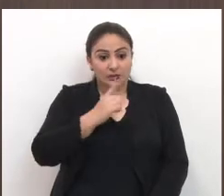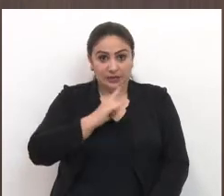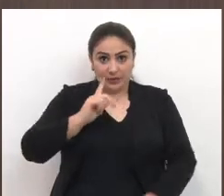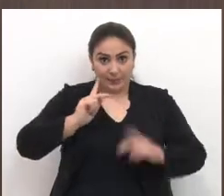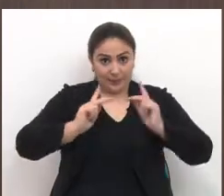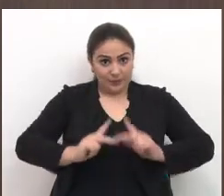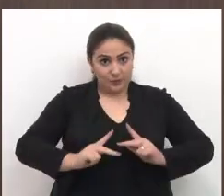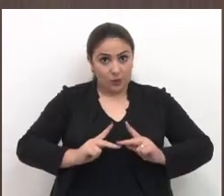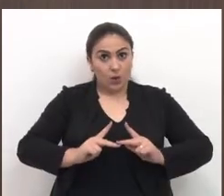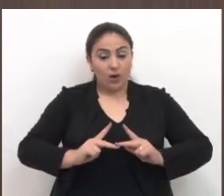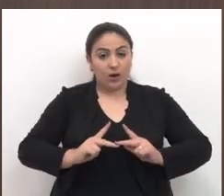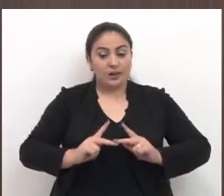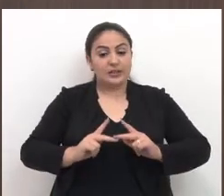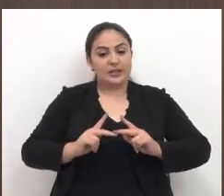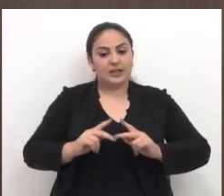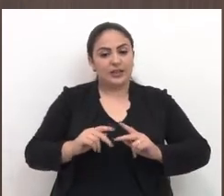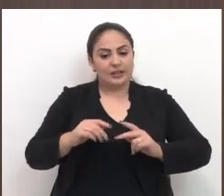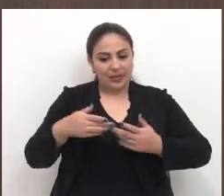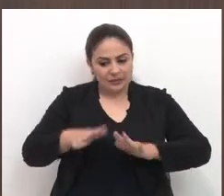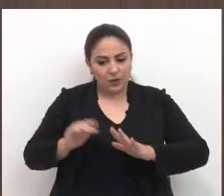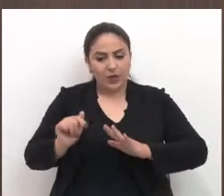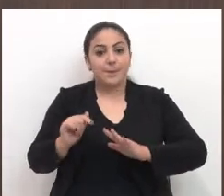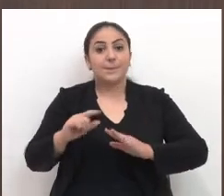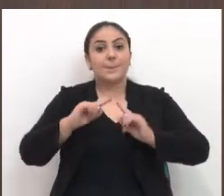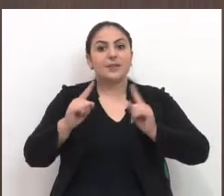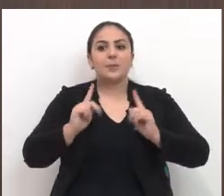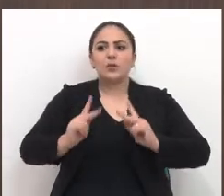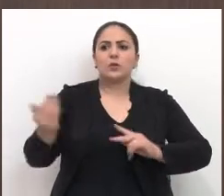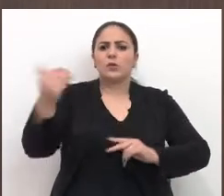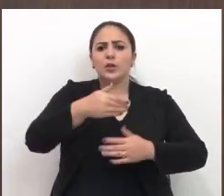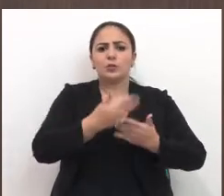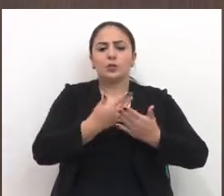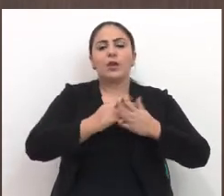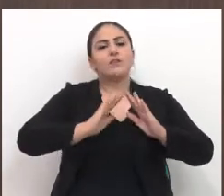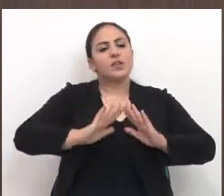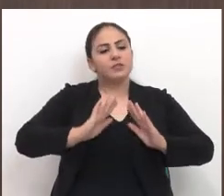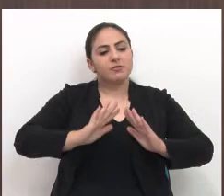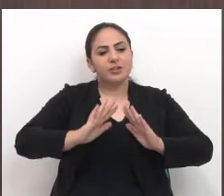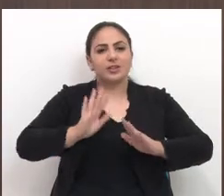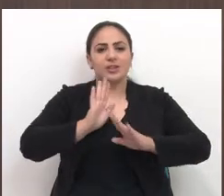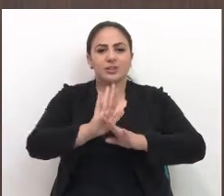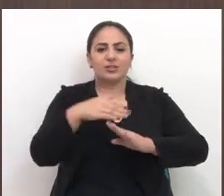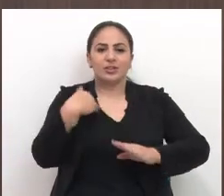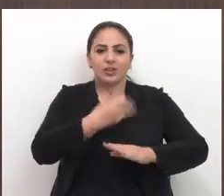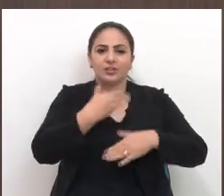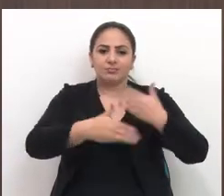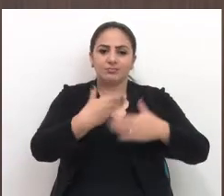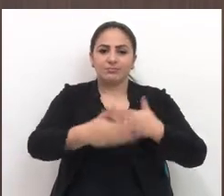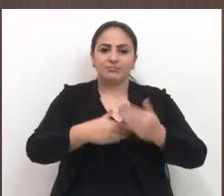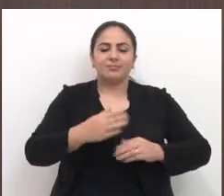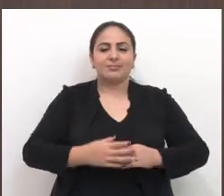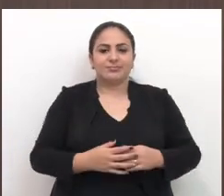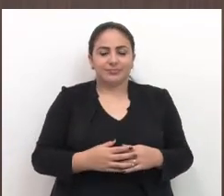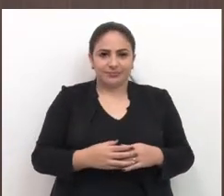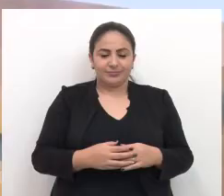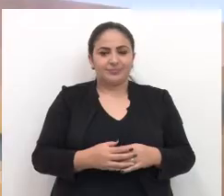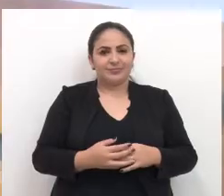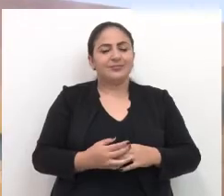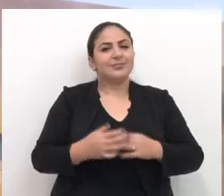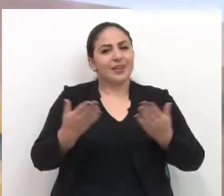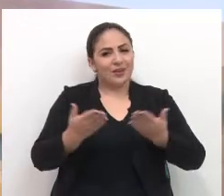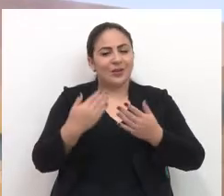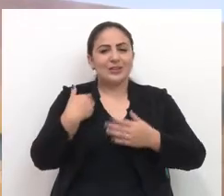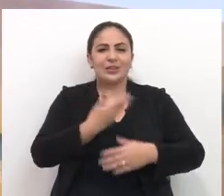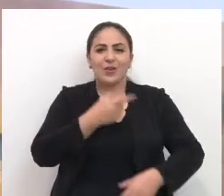pessoas nativas aqui, mas nós temos quem vem para cá estudar e acaba ficando e nos ajudando nesse progresso dessa pujante cidade.